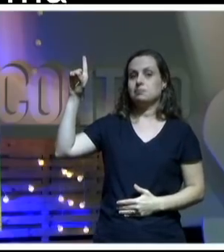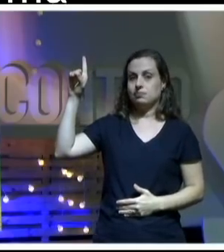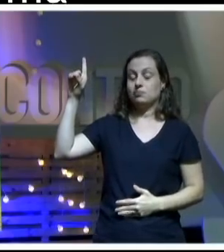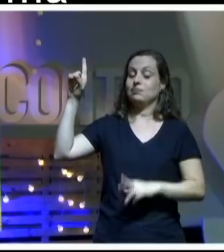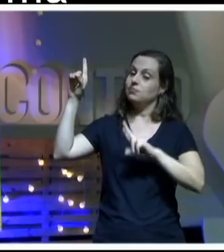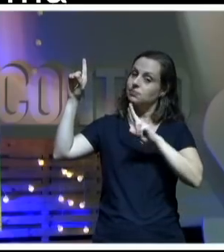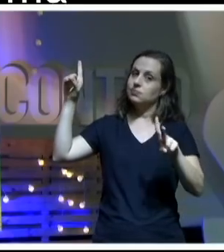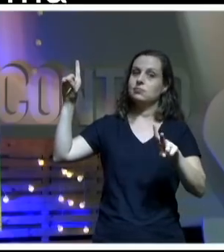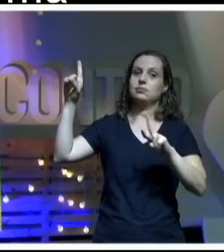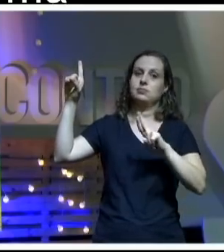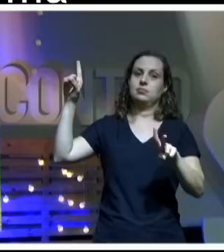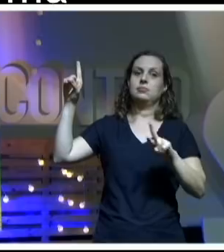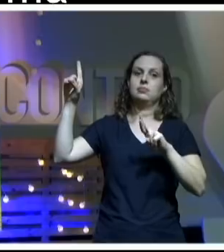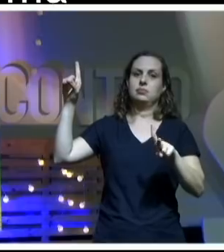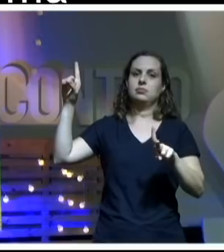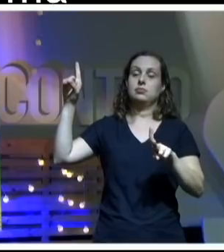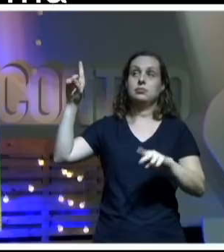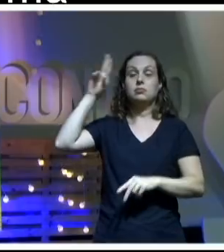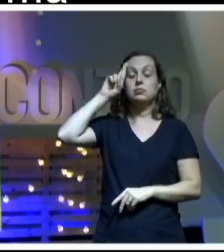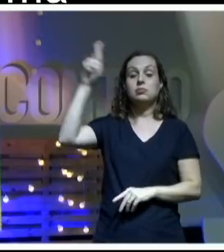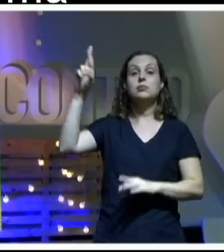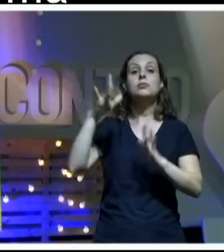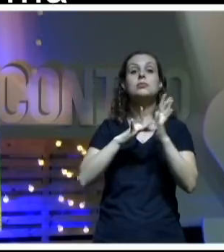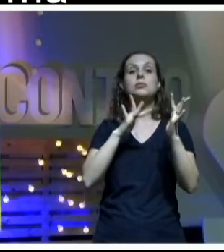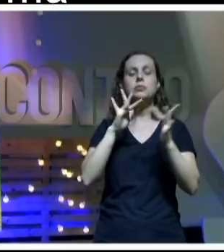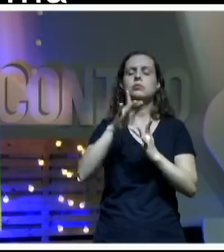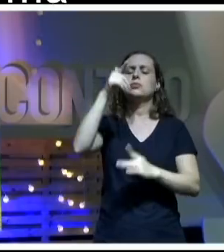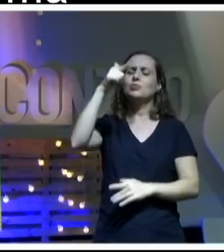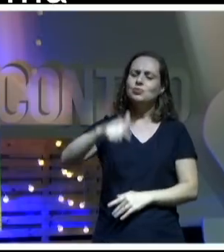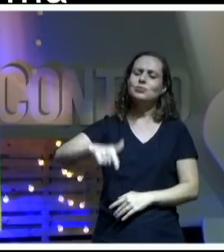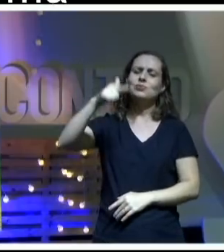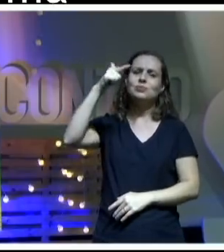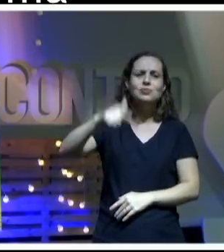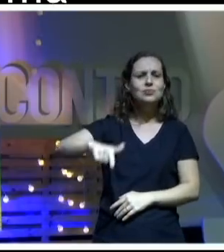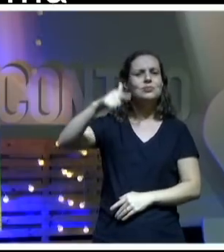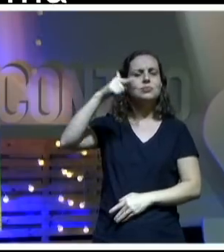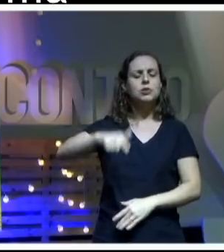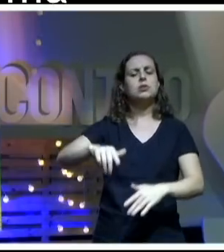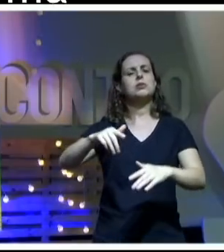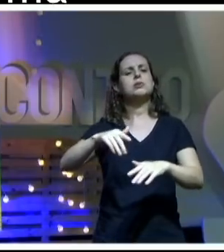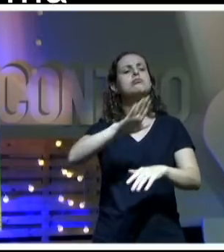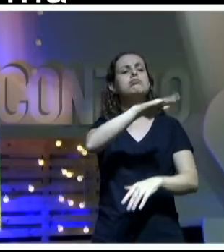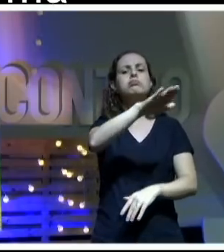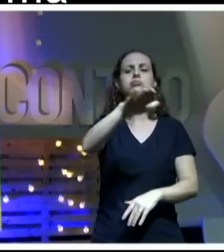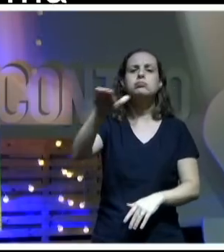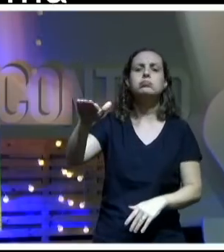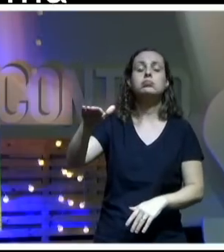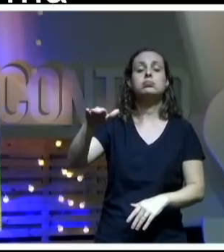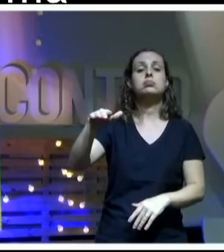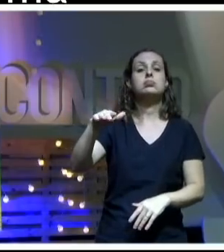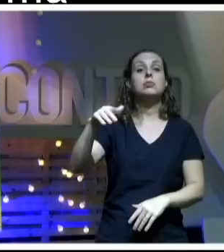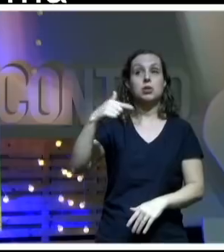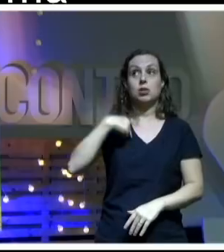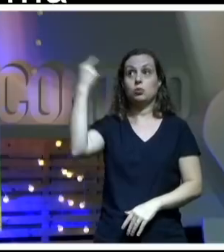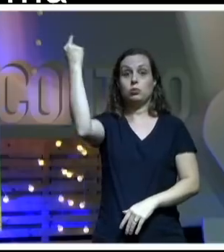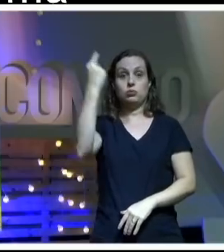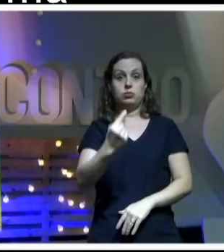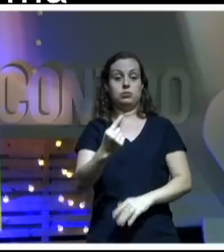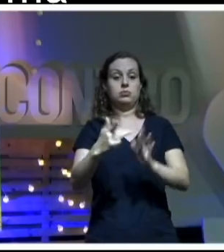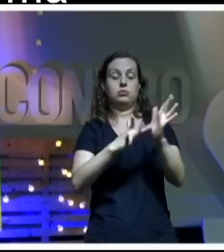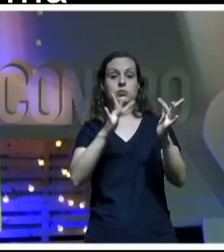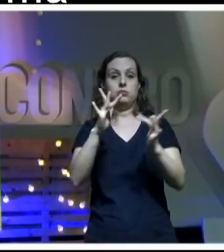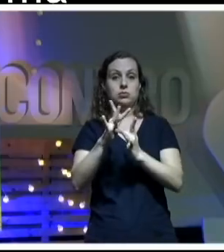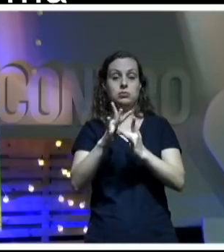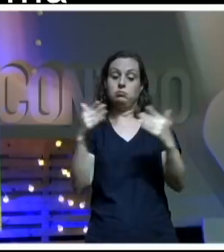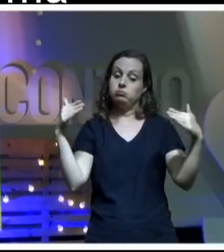de outra ordem senhor jesus usou várias vezes várias ilustrações para dizer olha meu reino não é deste mundo entre vocês não pode